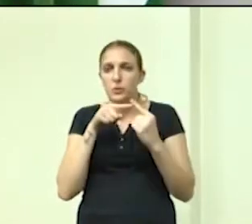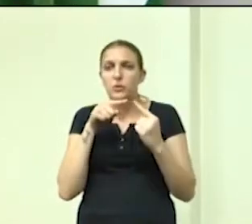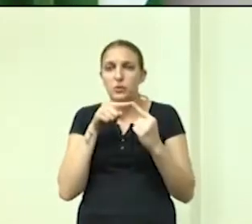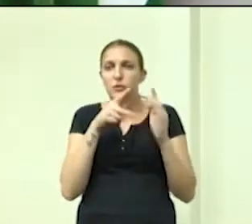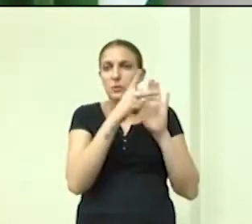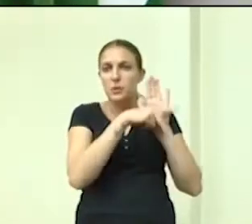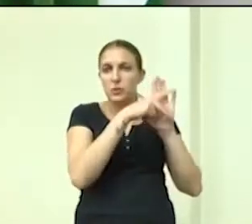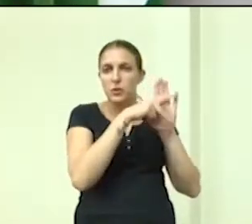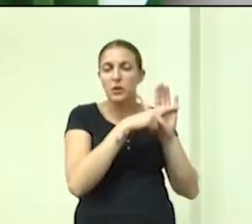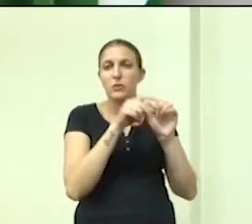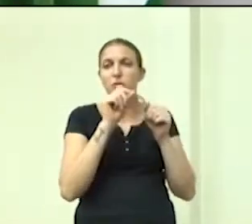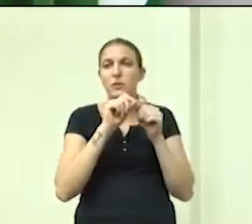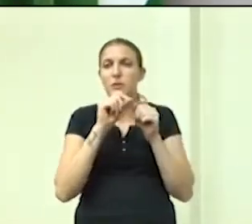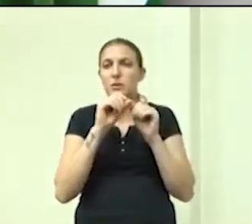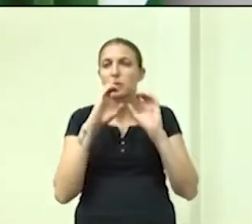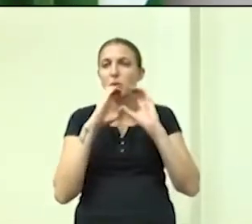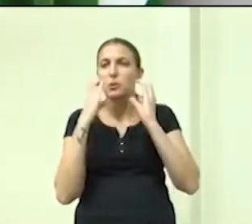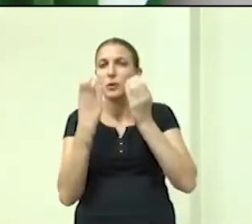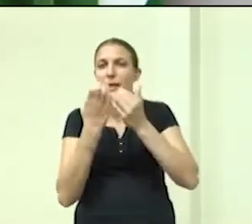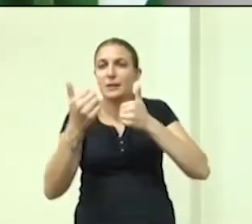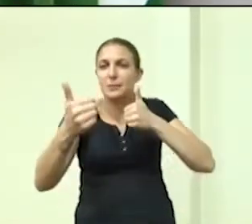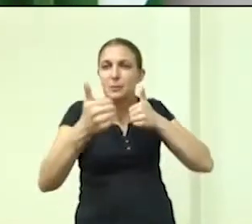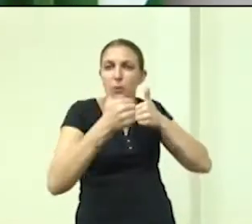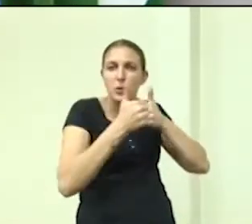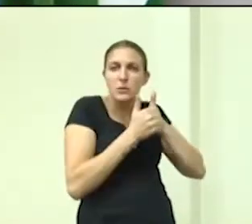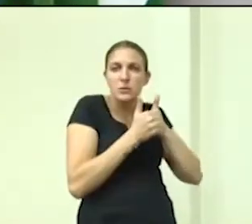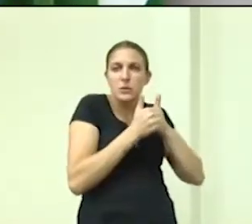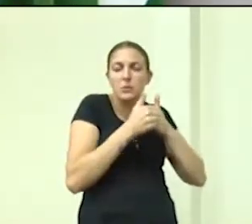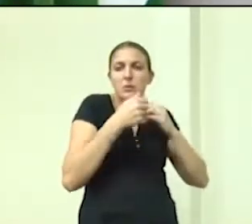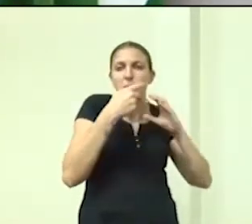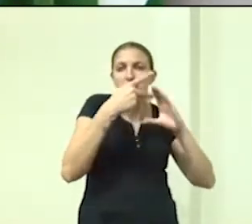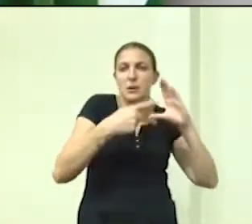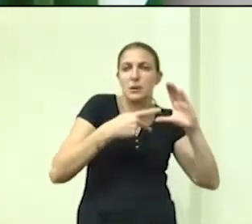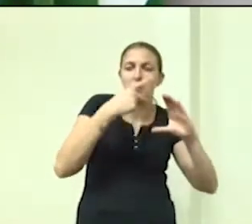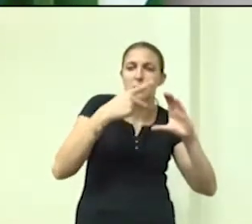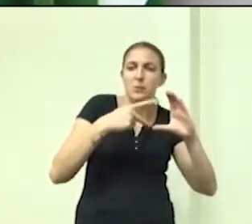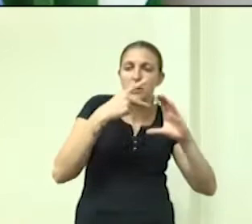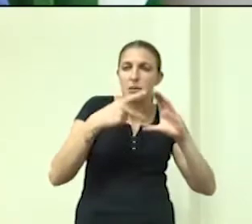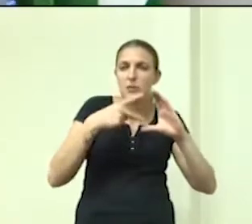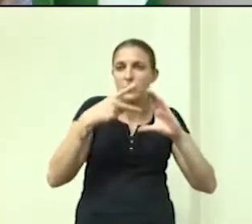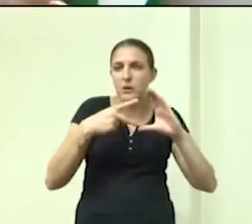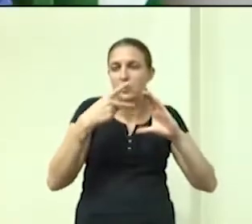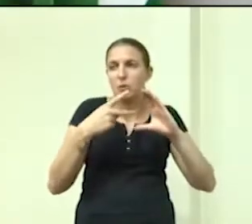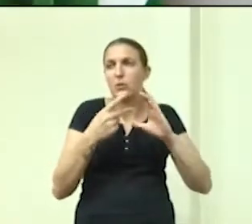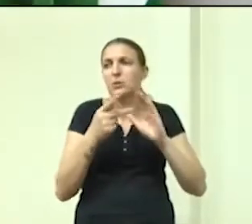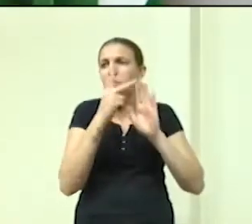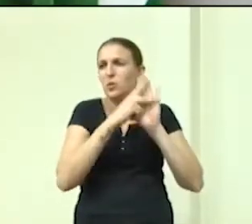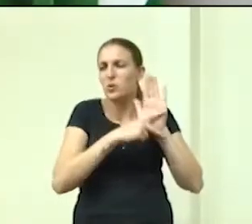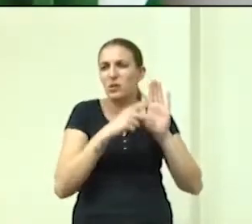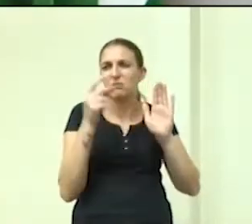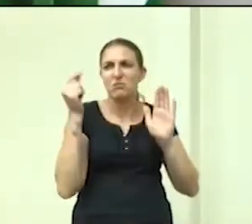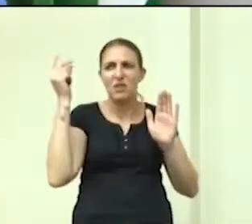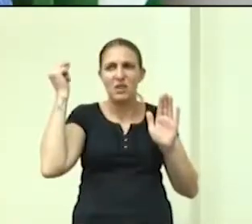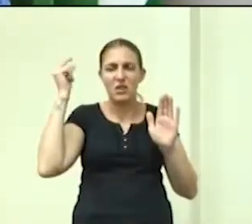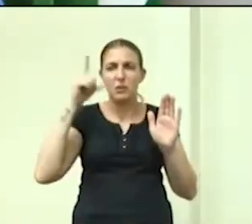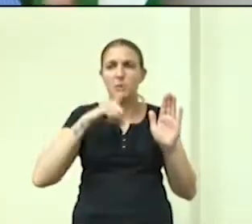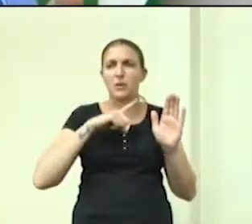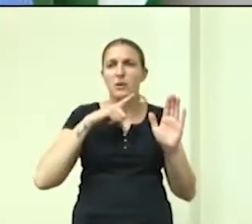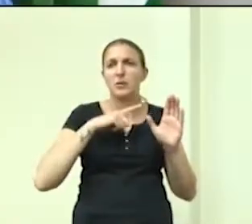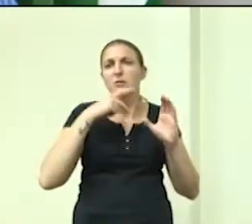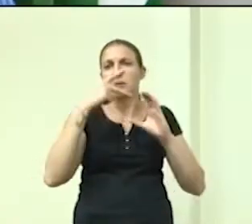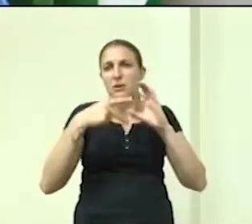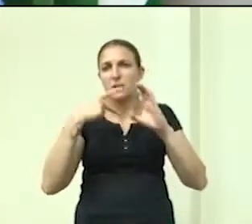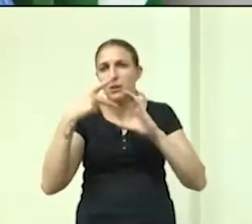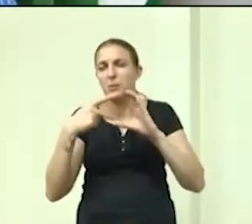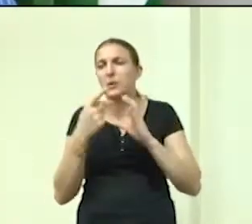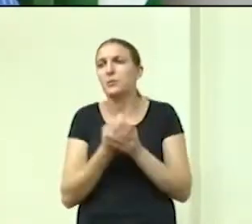com que a comunidade se aproxime da Câmara de Vereadores. Acredito que é um projeto que já está há tempo na Câmara, foi apresentado no ano anterior,